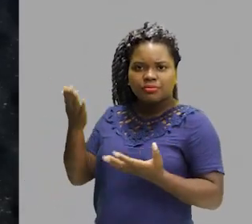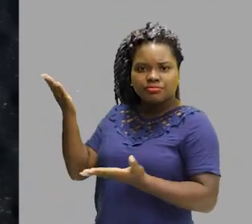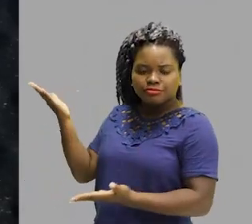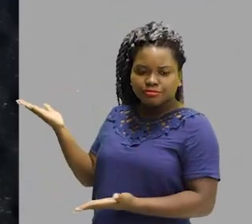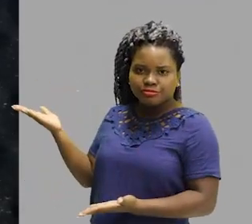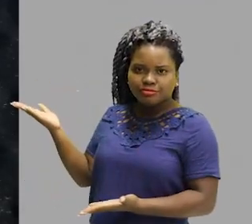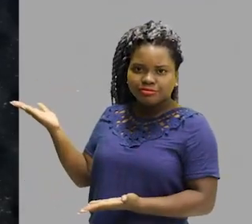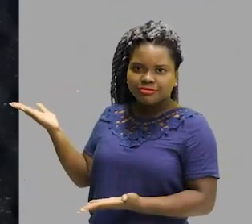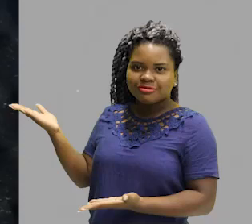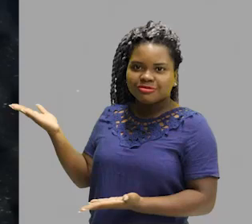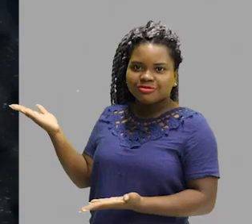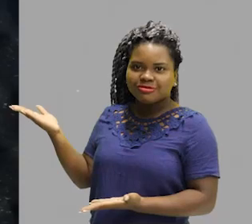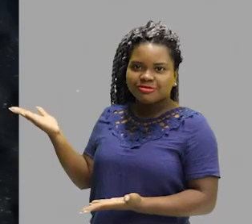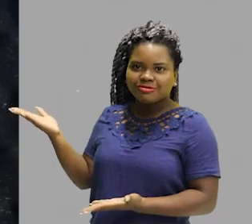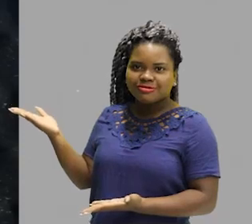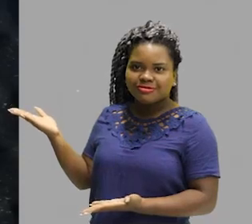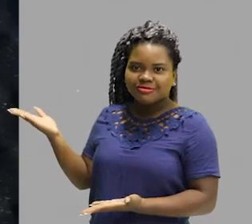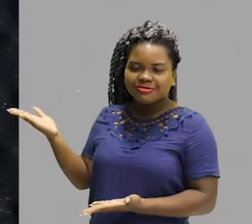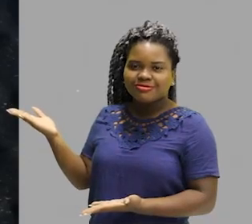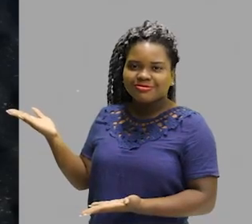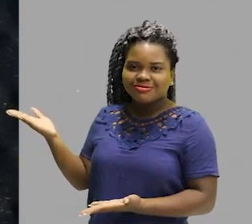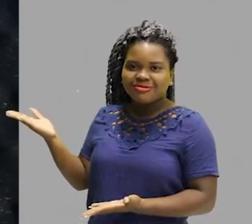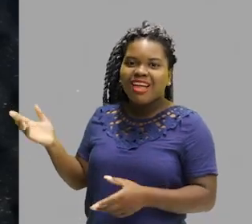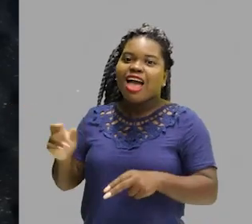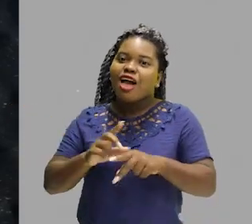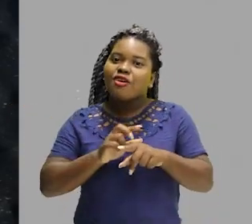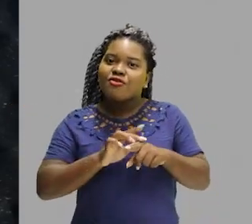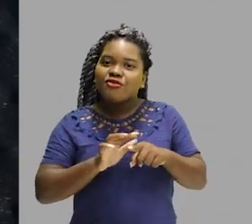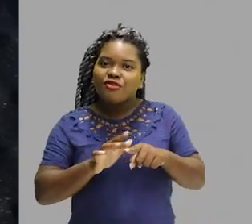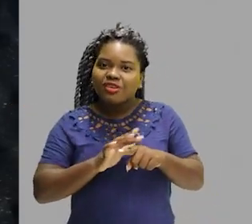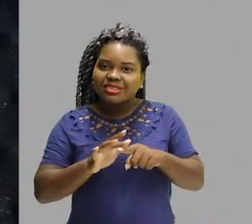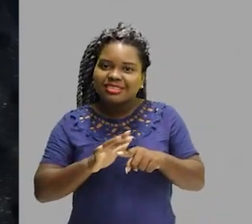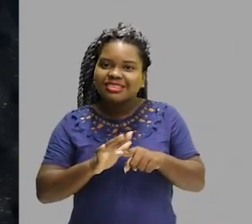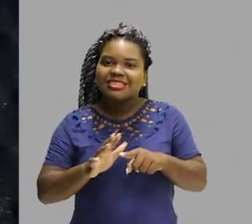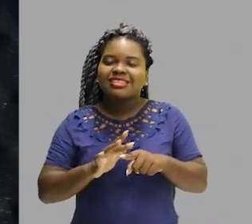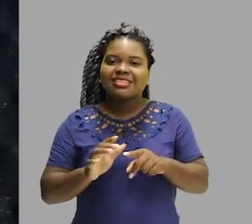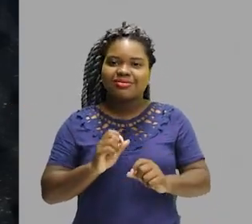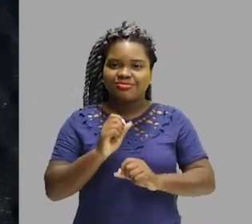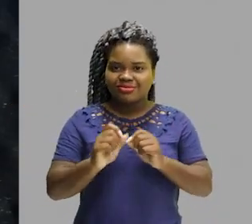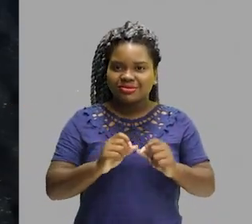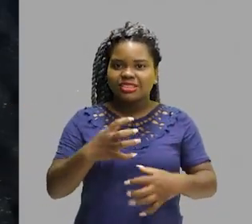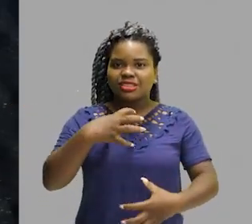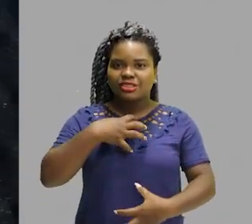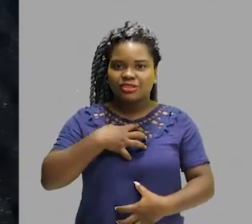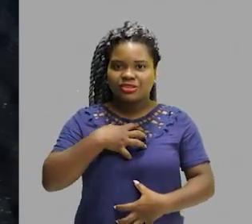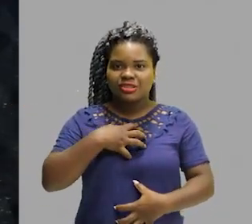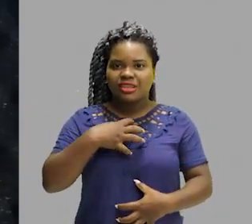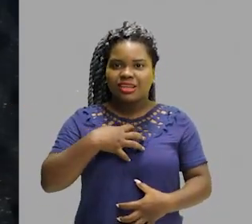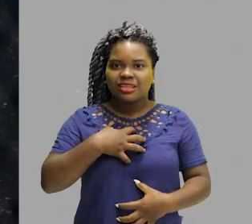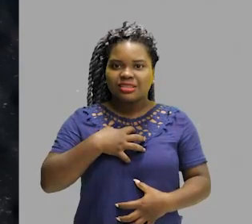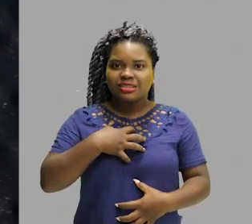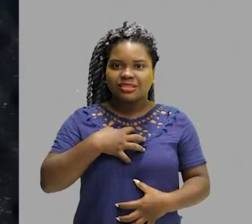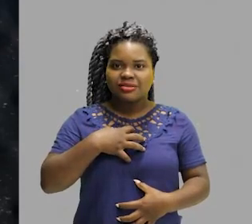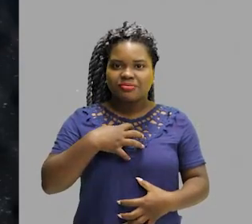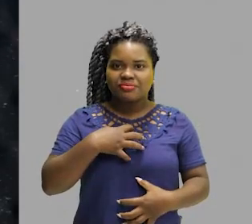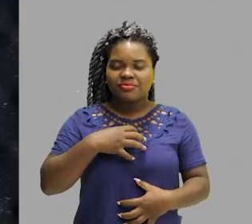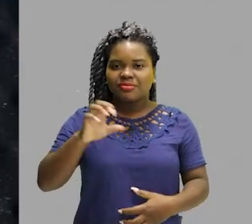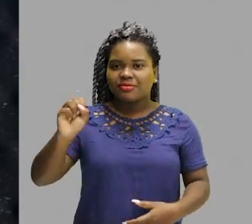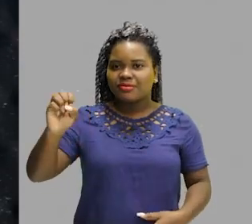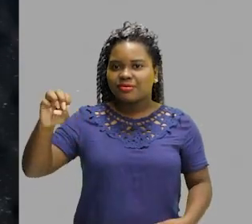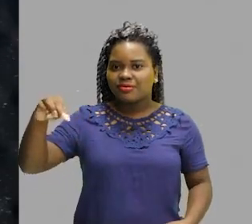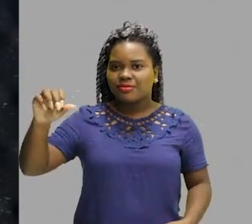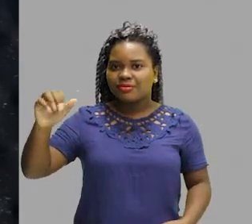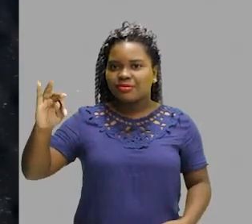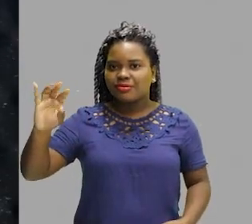dispositivos fonéticos, sintáticos e semânticos, tá? Significação, função dessa palavra, né? O significado